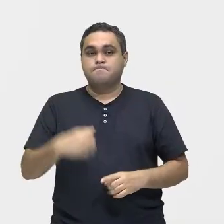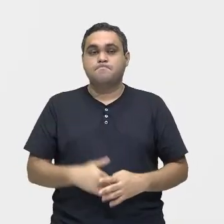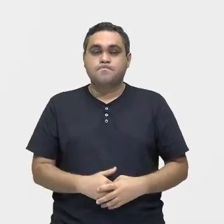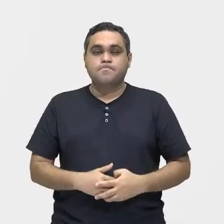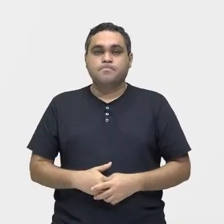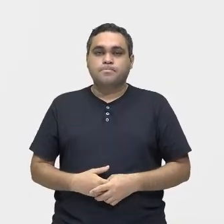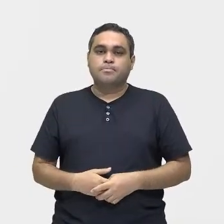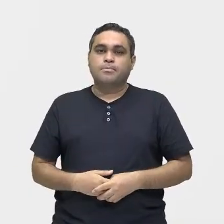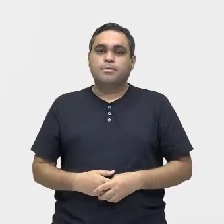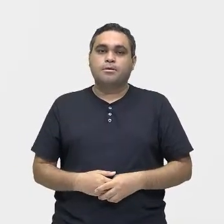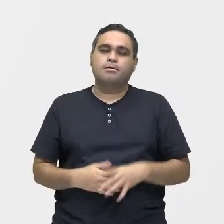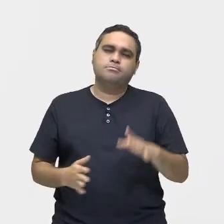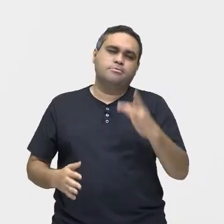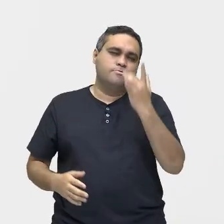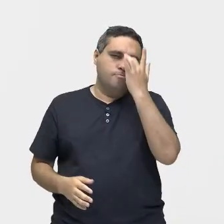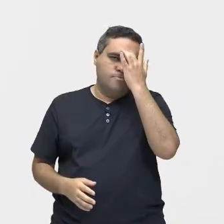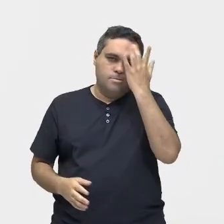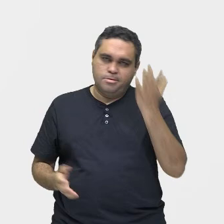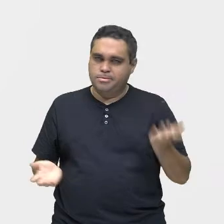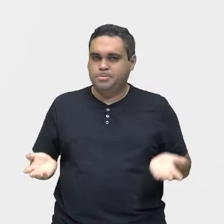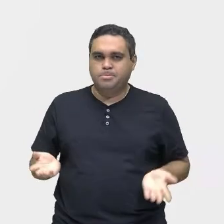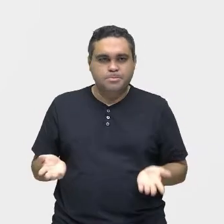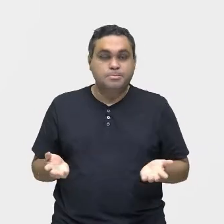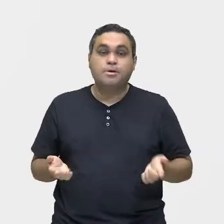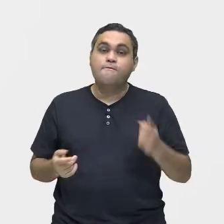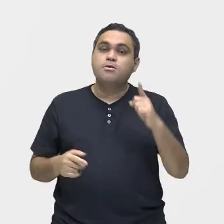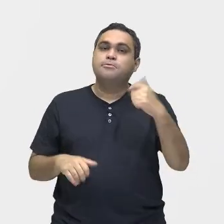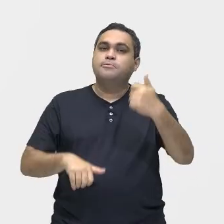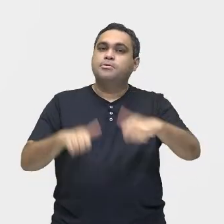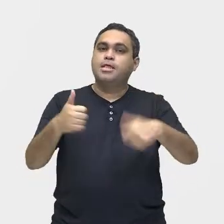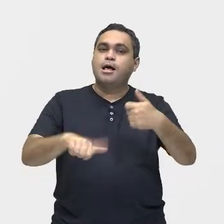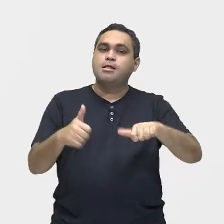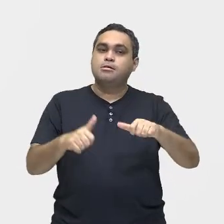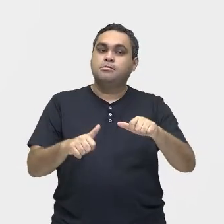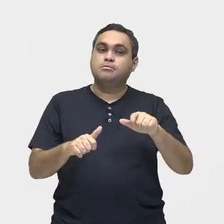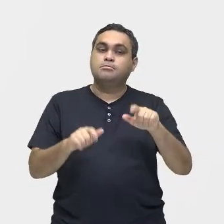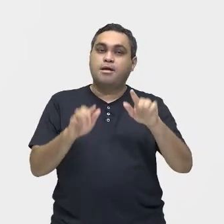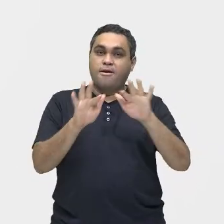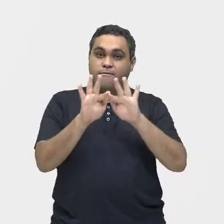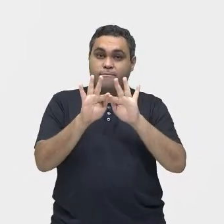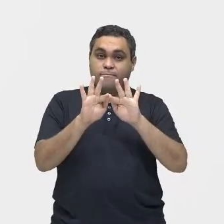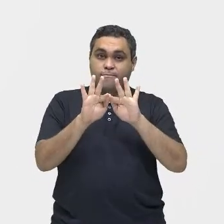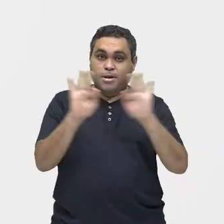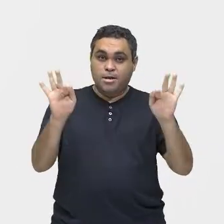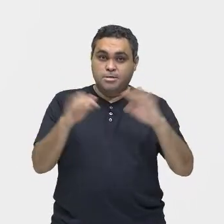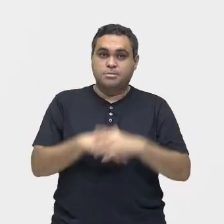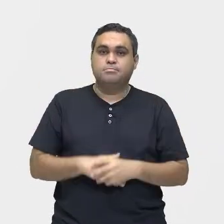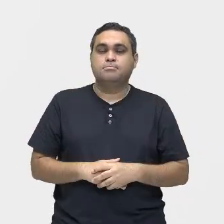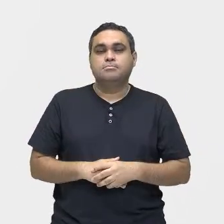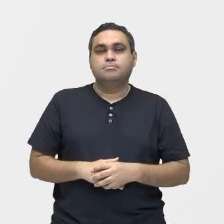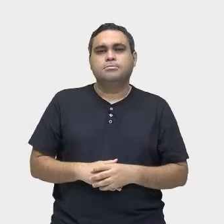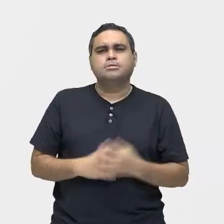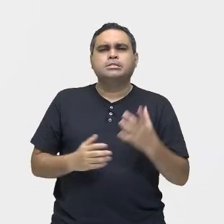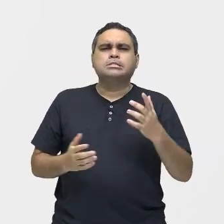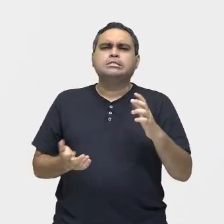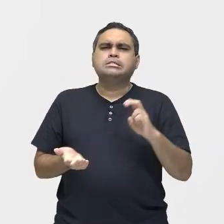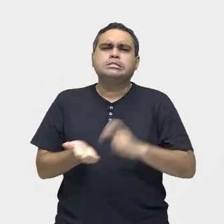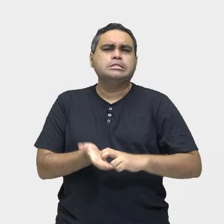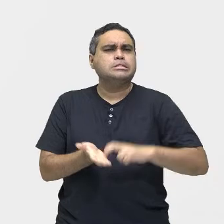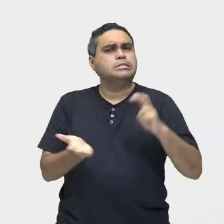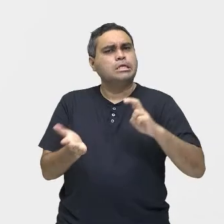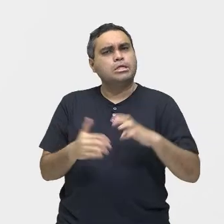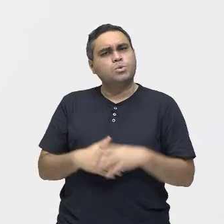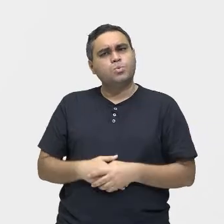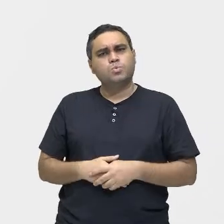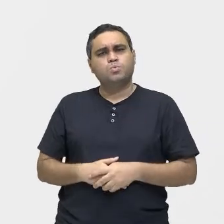aí, gente, tá muito fácil. Você vai analisar o seguinte enunciado. Em ainda é cedo, é esse